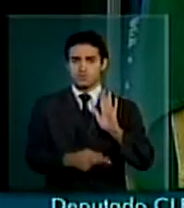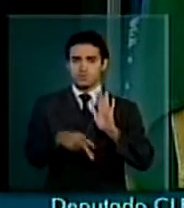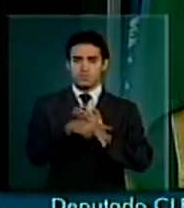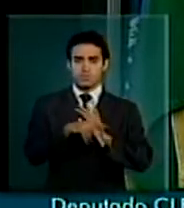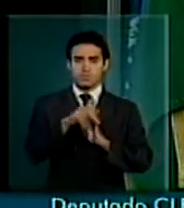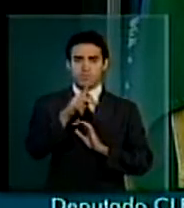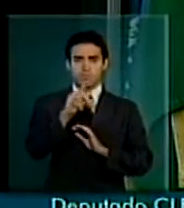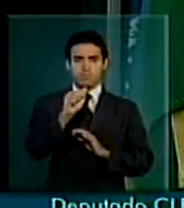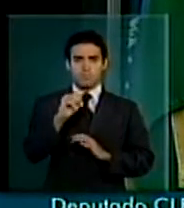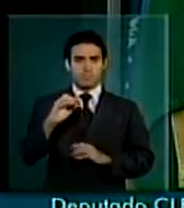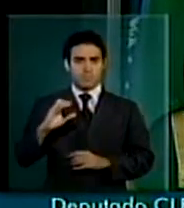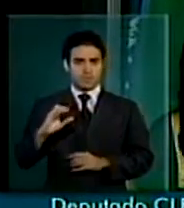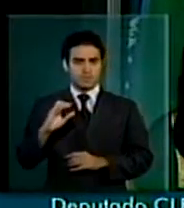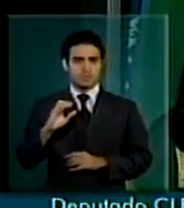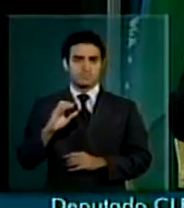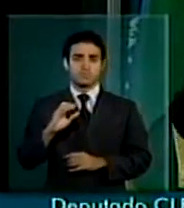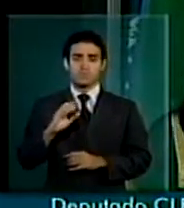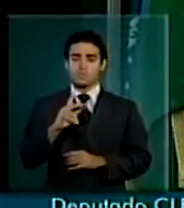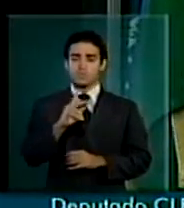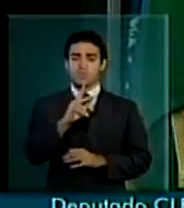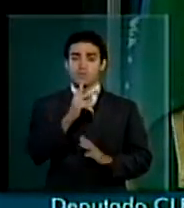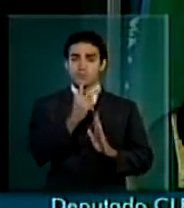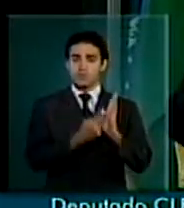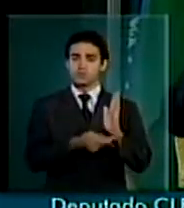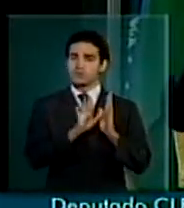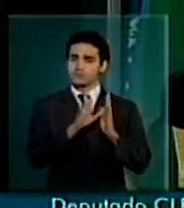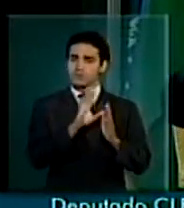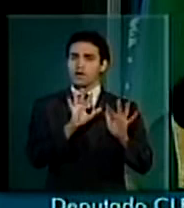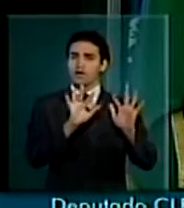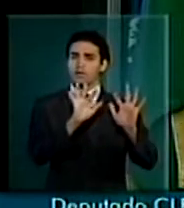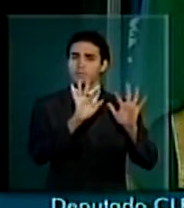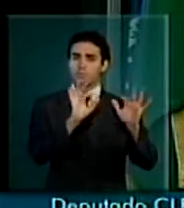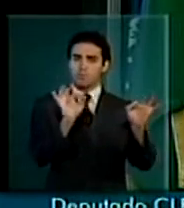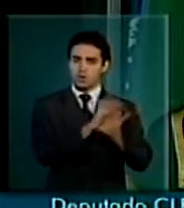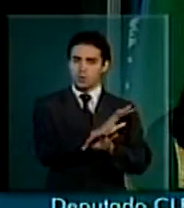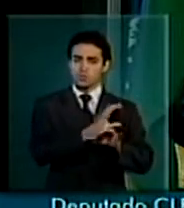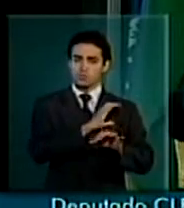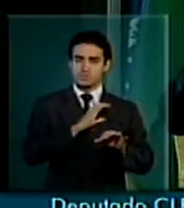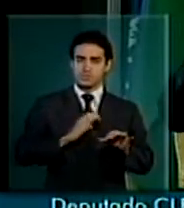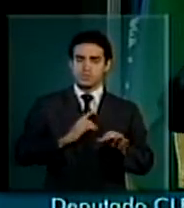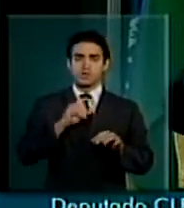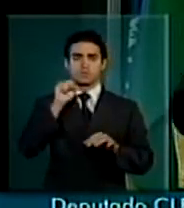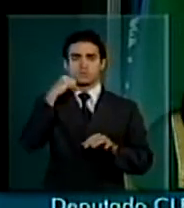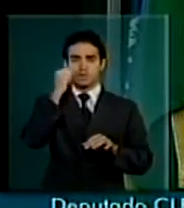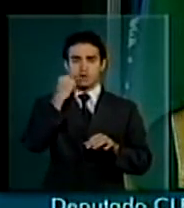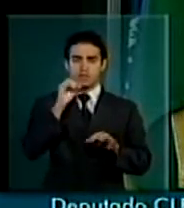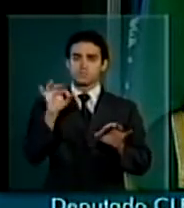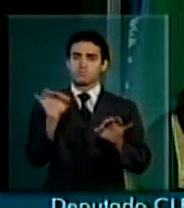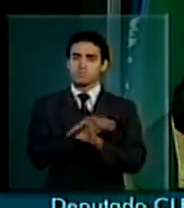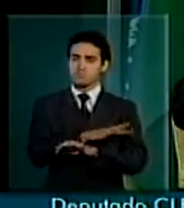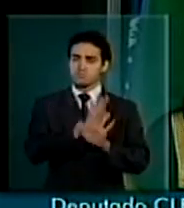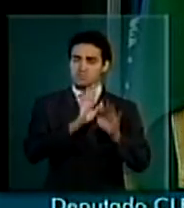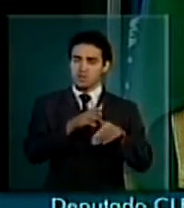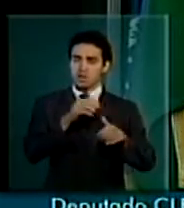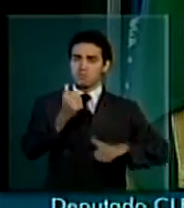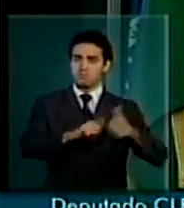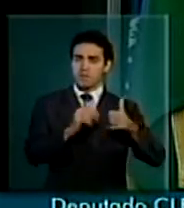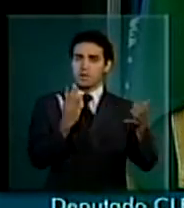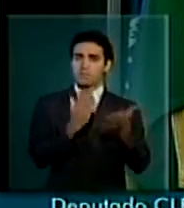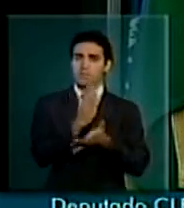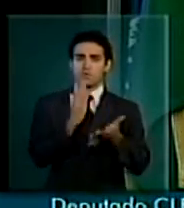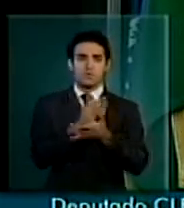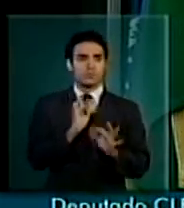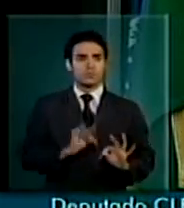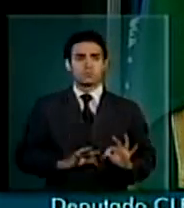PAC, projeto este que já passou pelas comissões, passou pelo Senado, enfim, teve aprovação do Senado